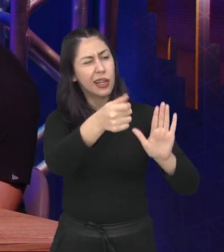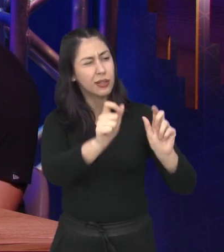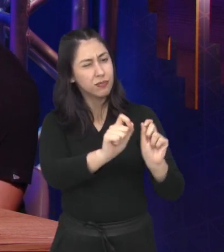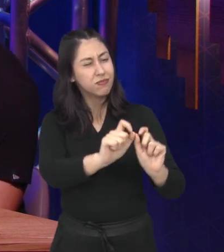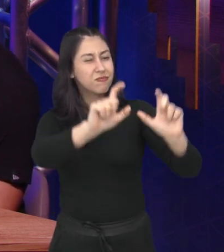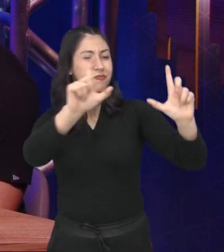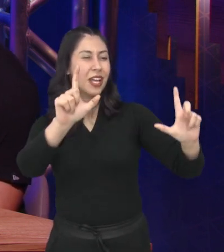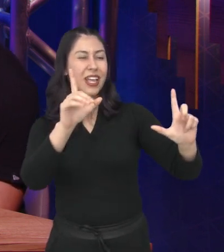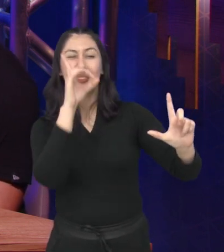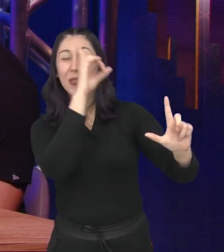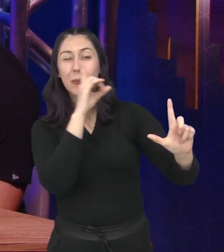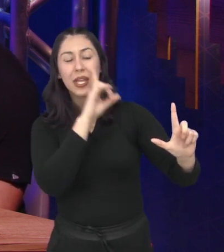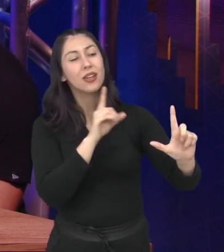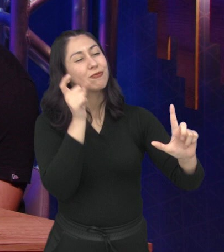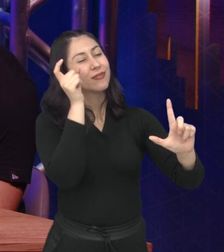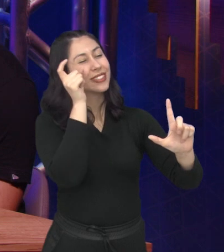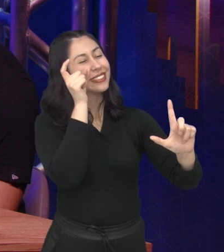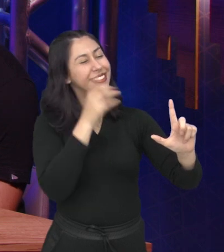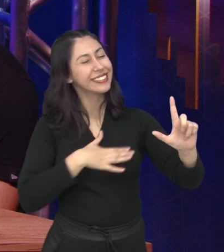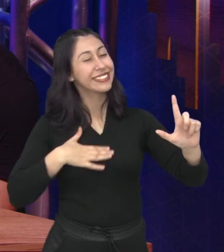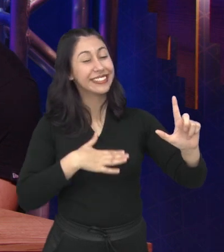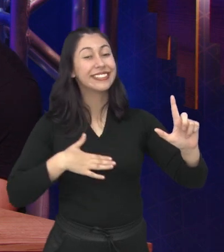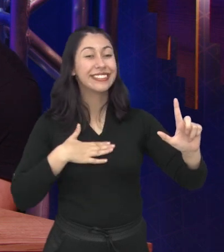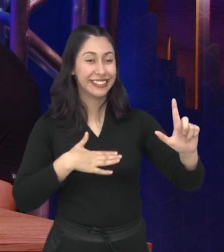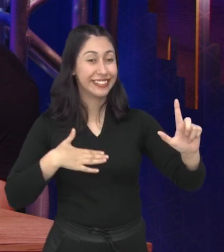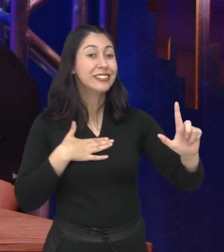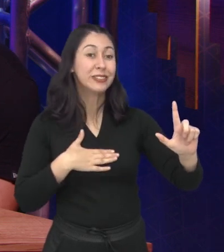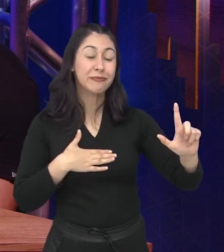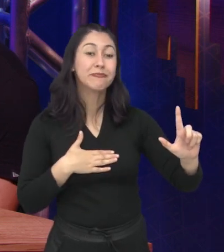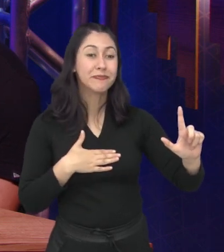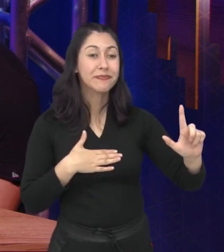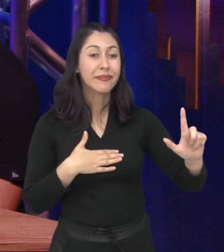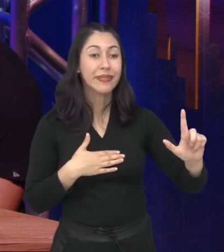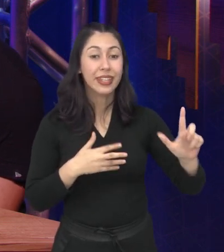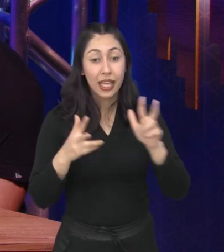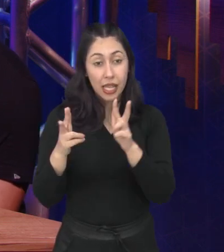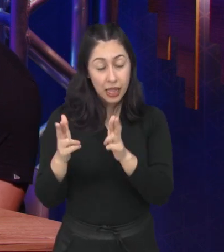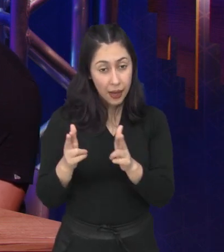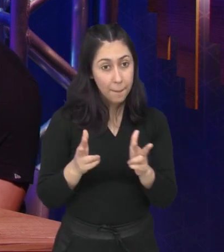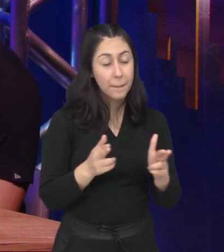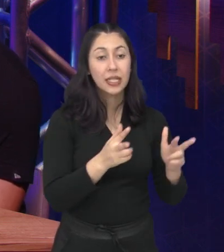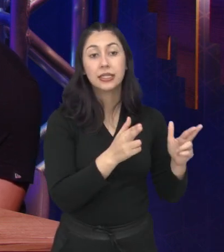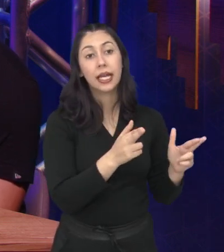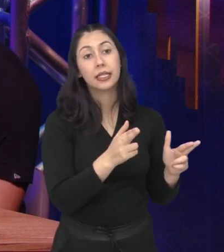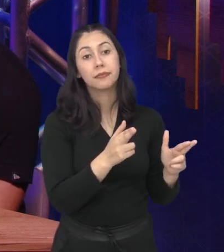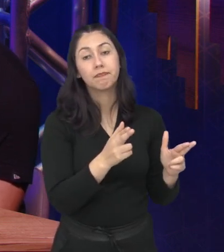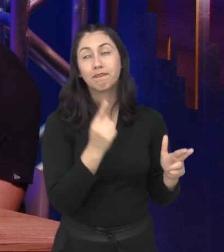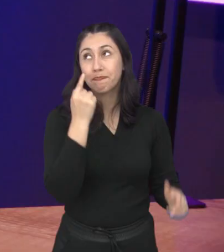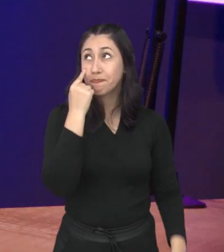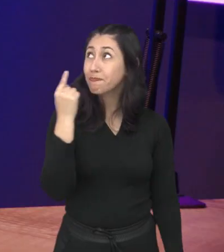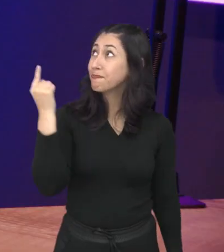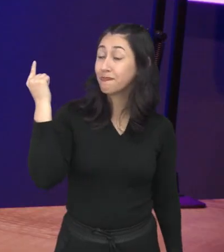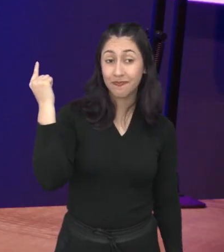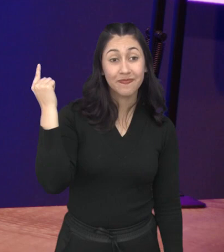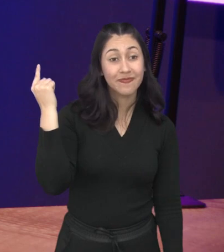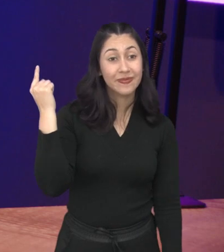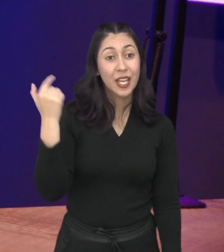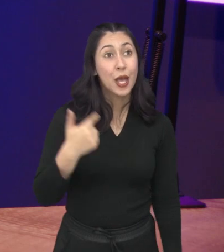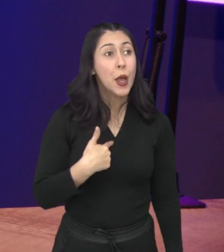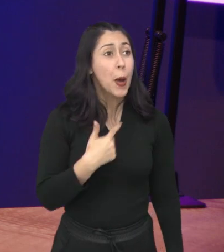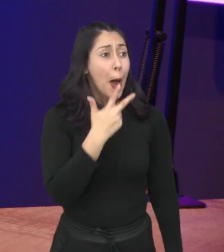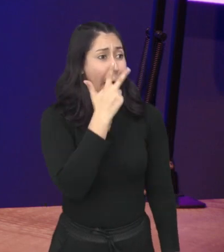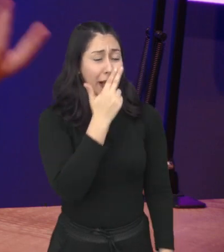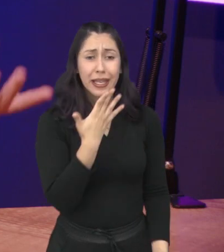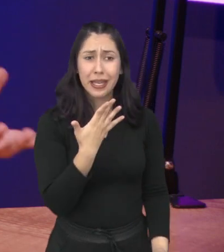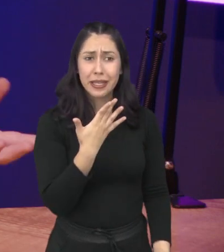tipo, finalzinho de domingo, você vai e assiste. Que chama Dawson's Creek. É uma série que eu tenho a sensação,